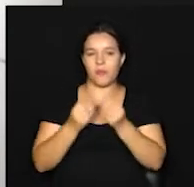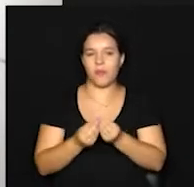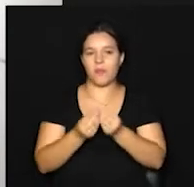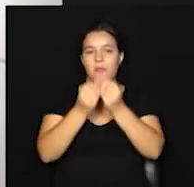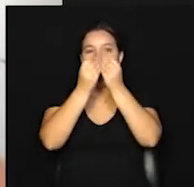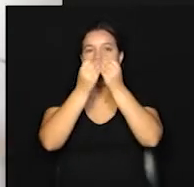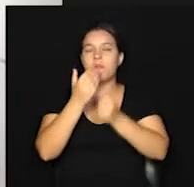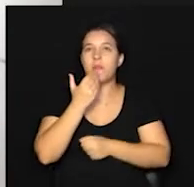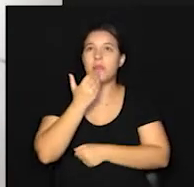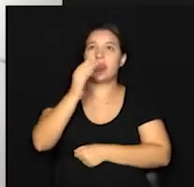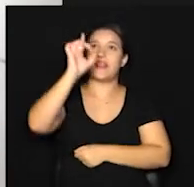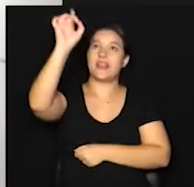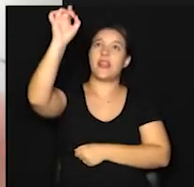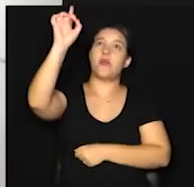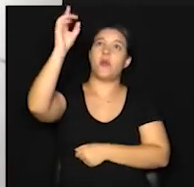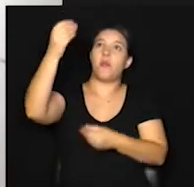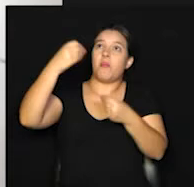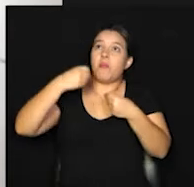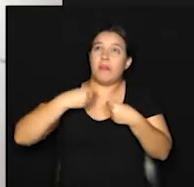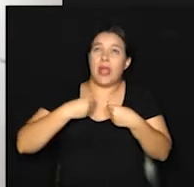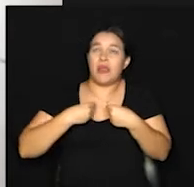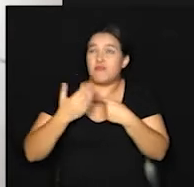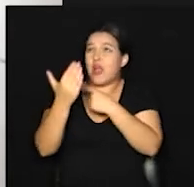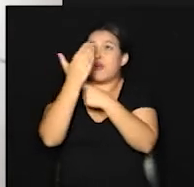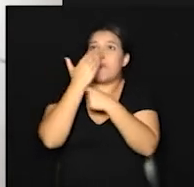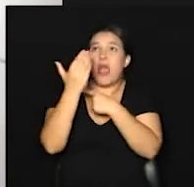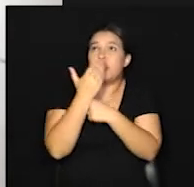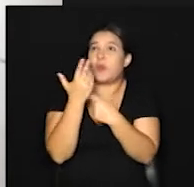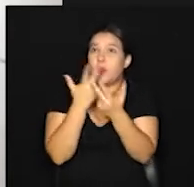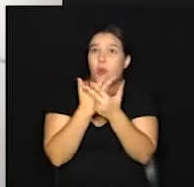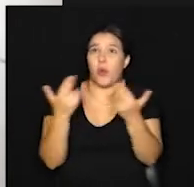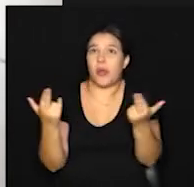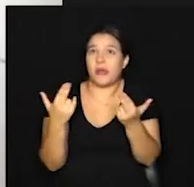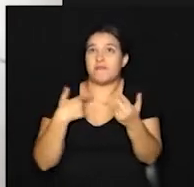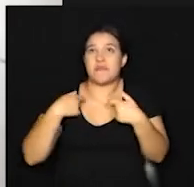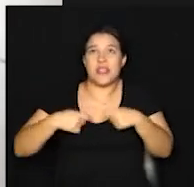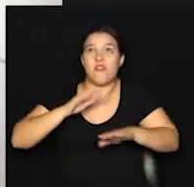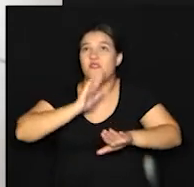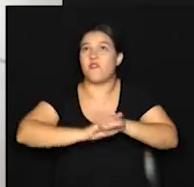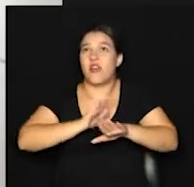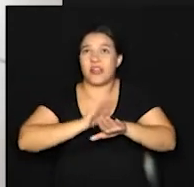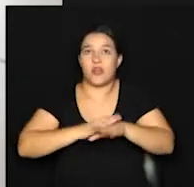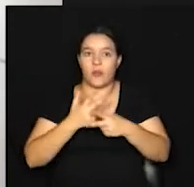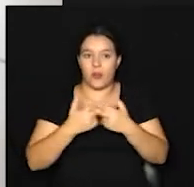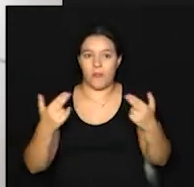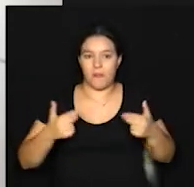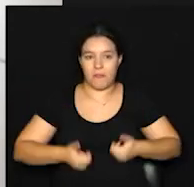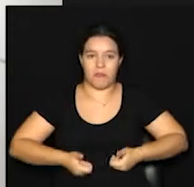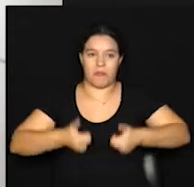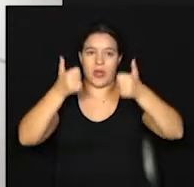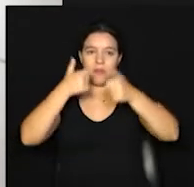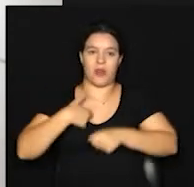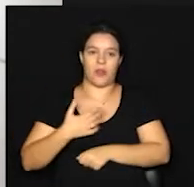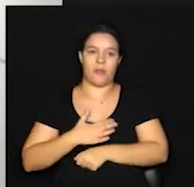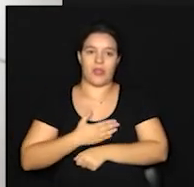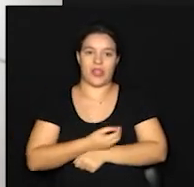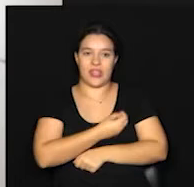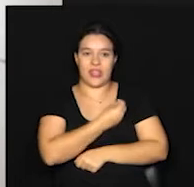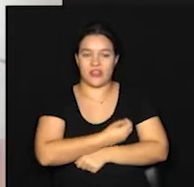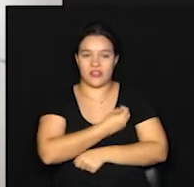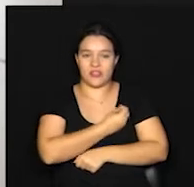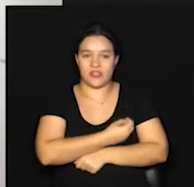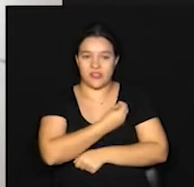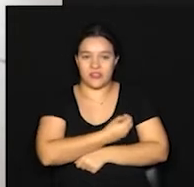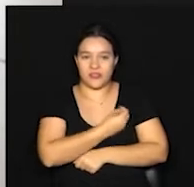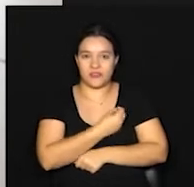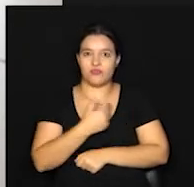falava, Deus, por favor, me manda um sinal de alguma coisa que eu tenho que fazer para melhorar a minha vida, porque eu